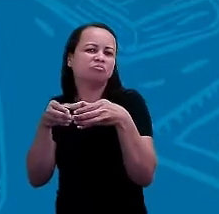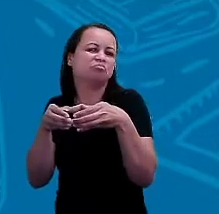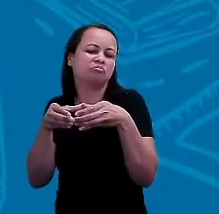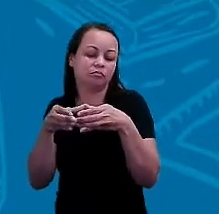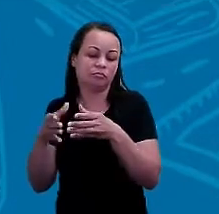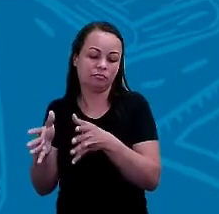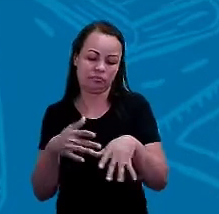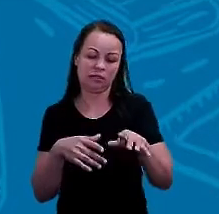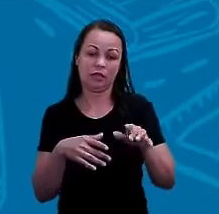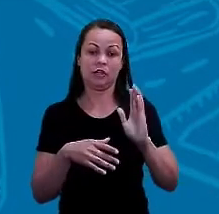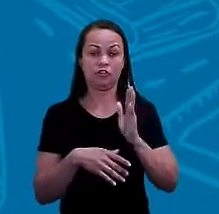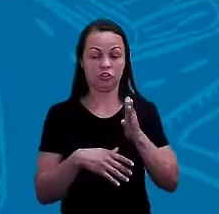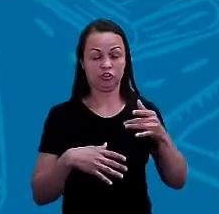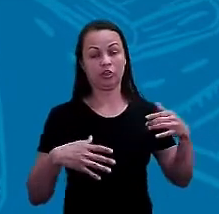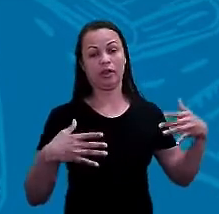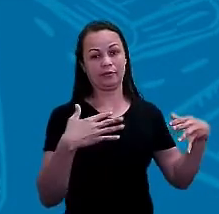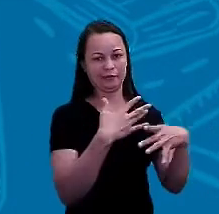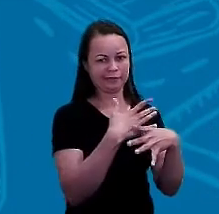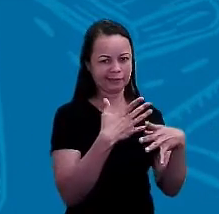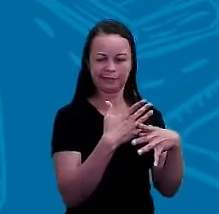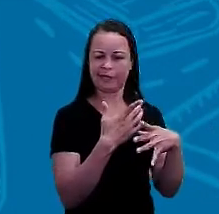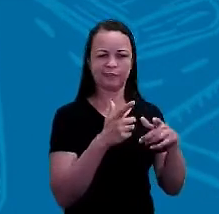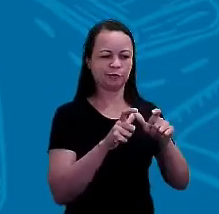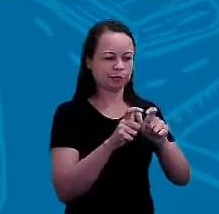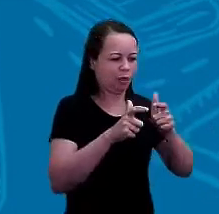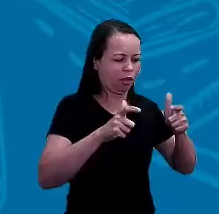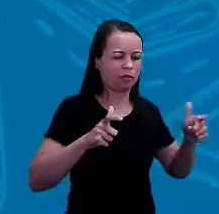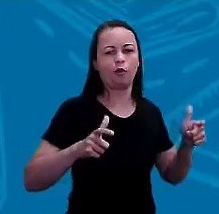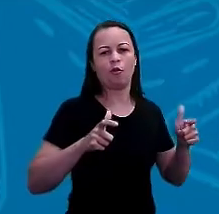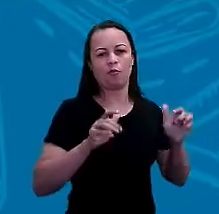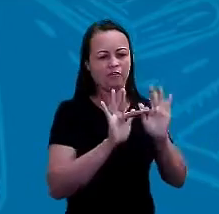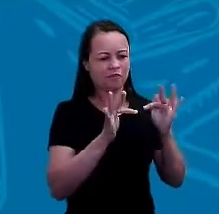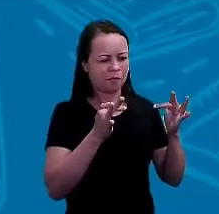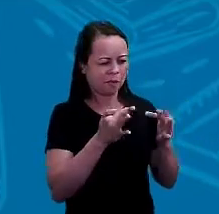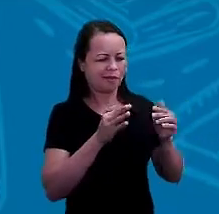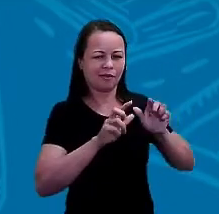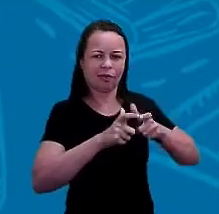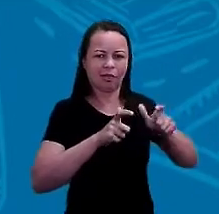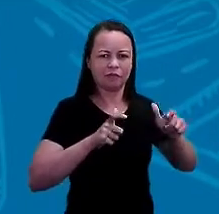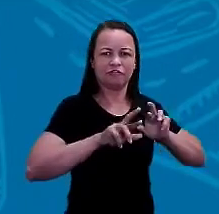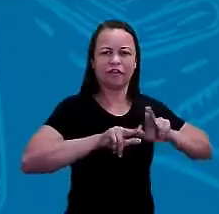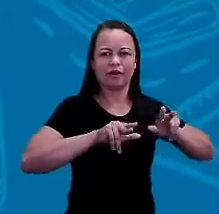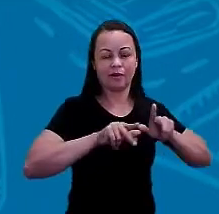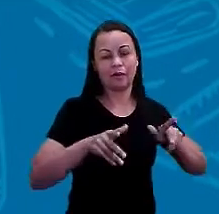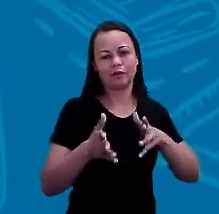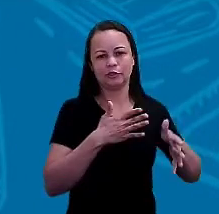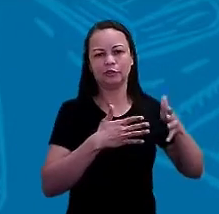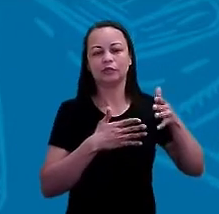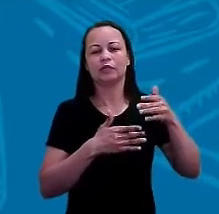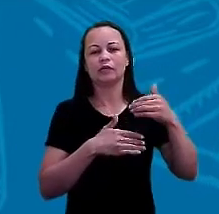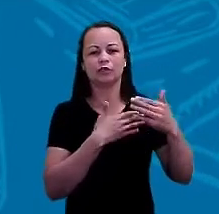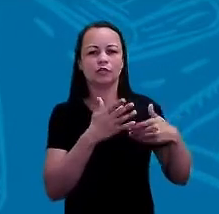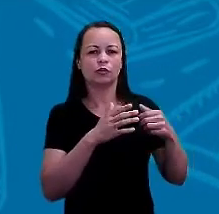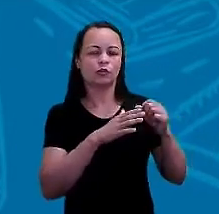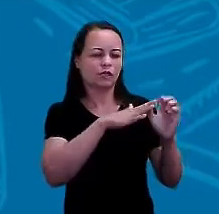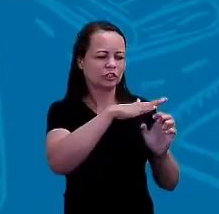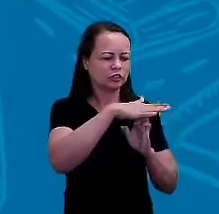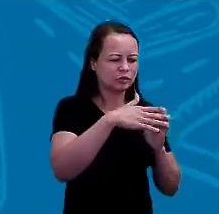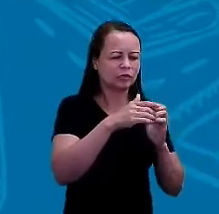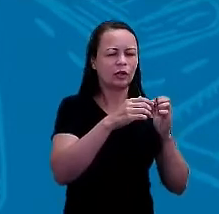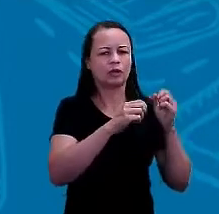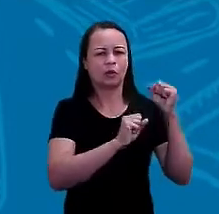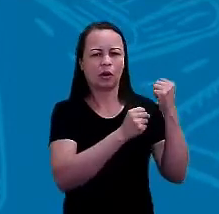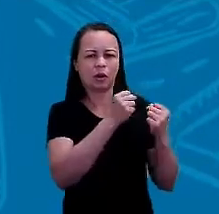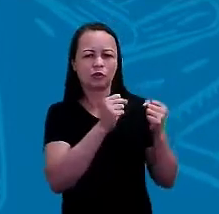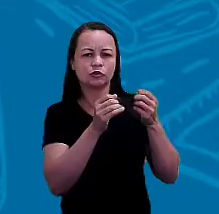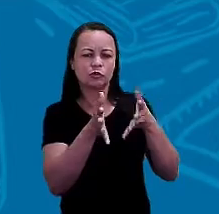são comunidades enormes, pessoas, os êxodos, né? O êxodo rural, o êxodo urbano, pessoas que vieram de outras